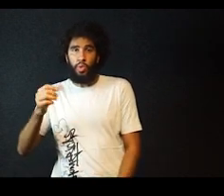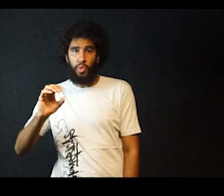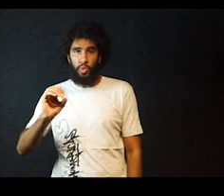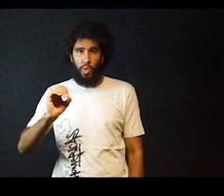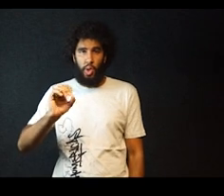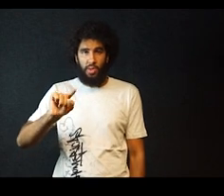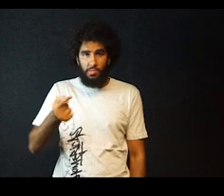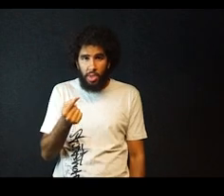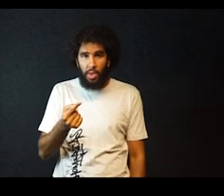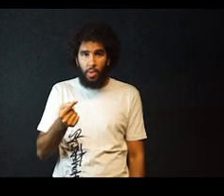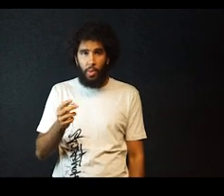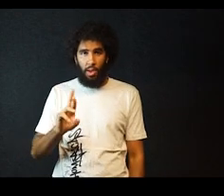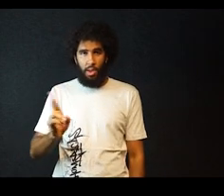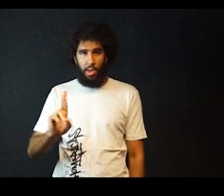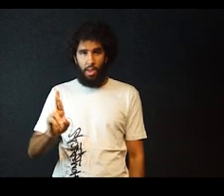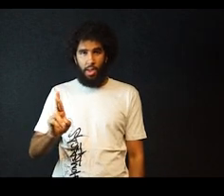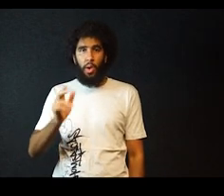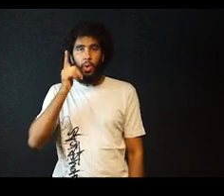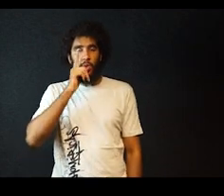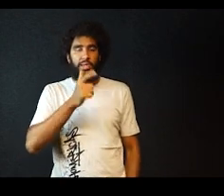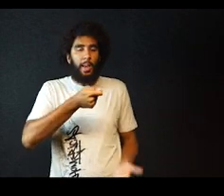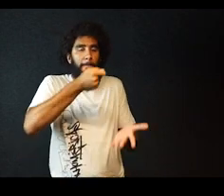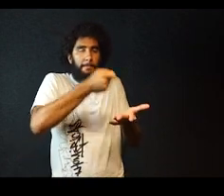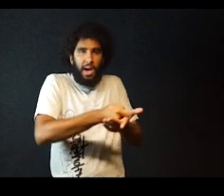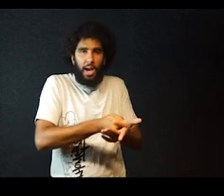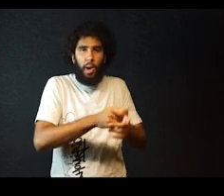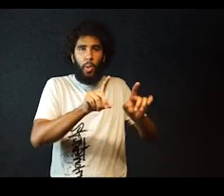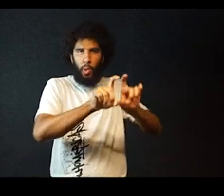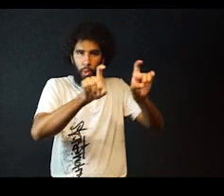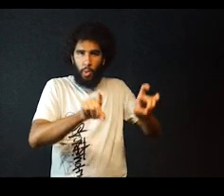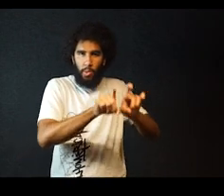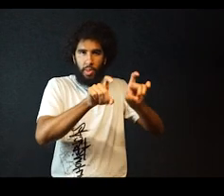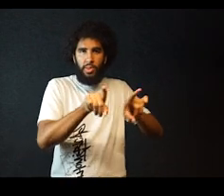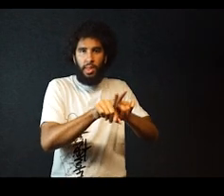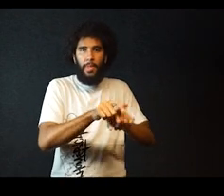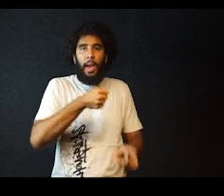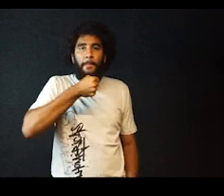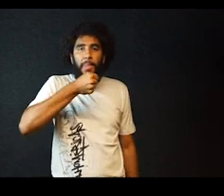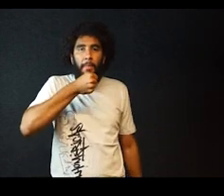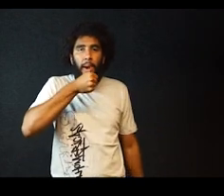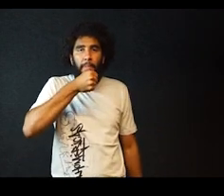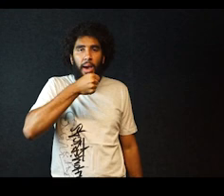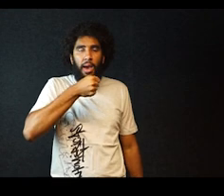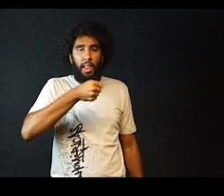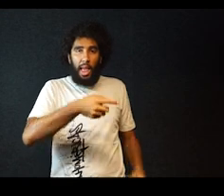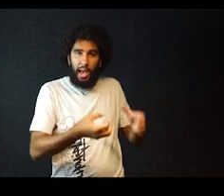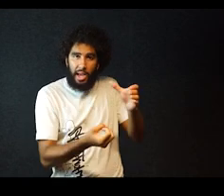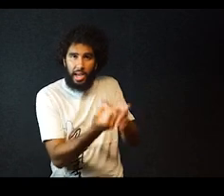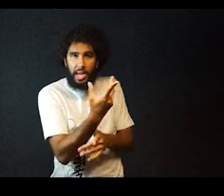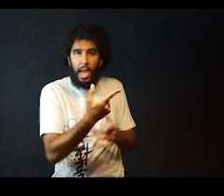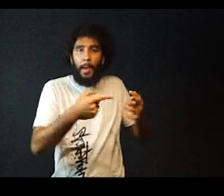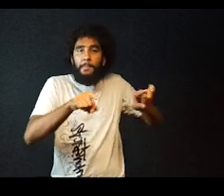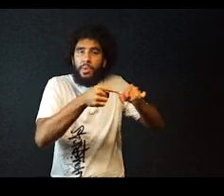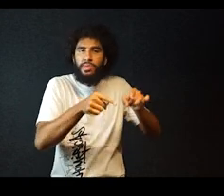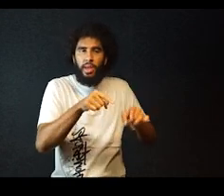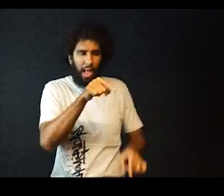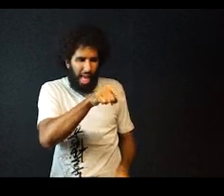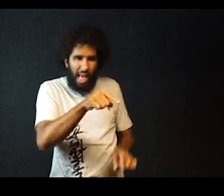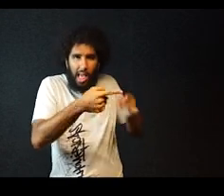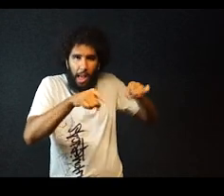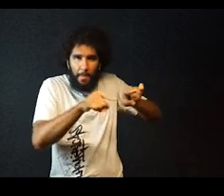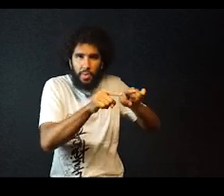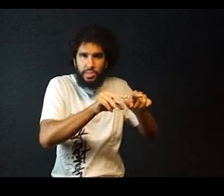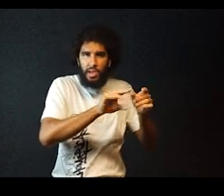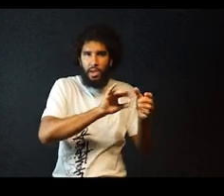R$2.000. Ele consegue comprar um computador, um microfone e consegue criar música ali. Pegar